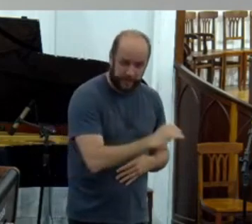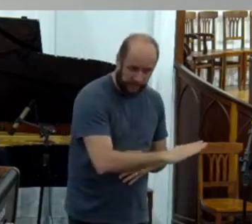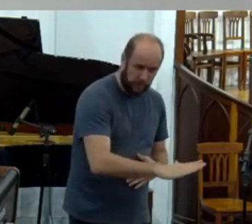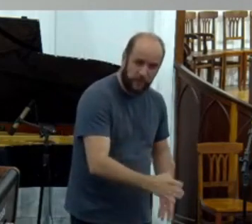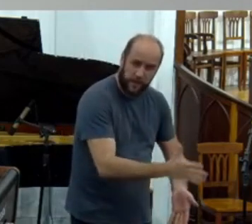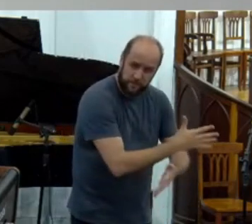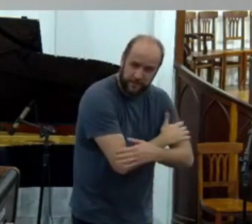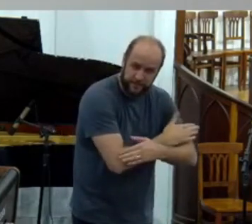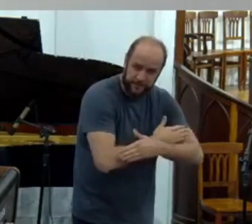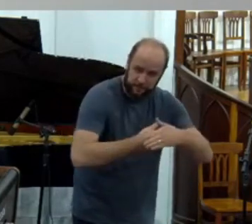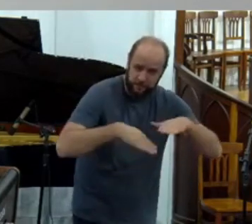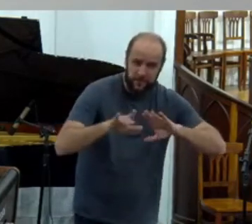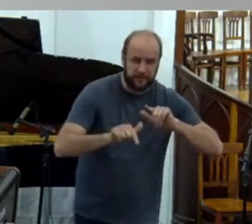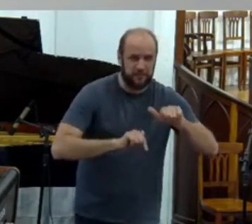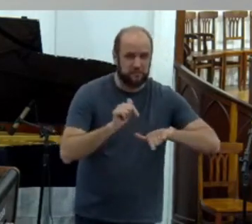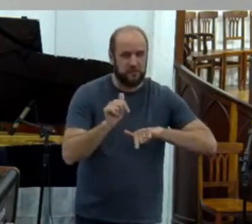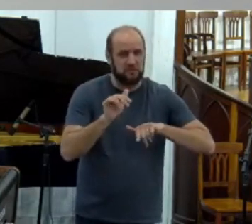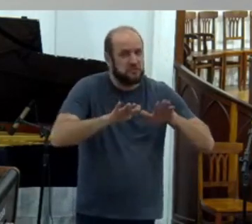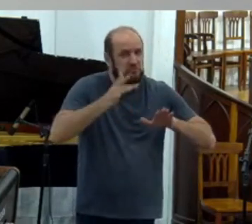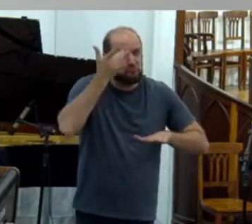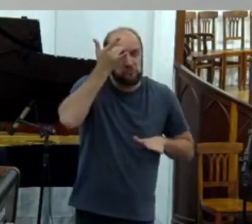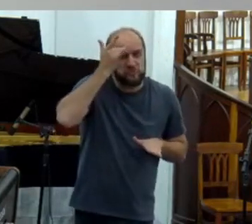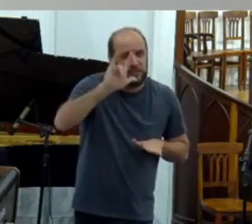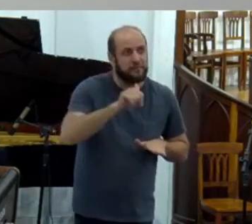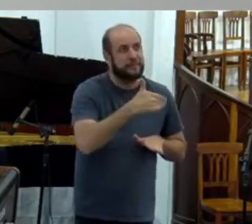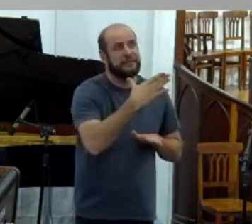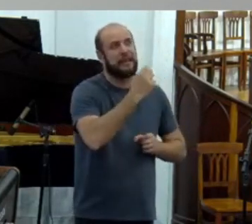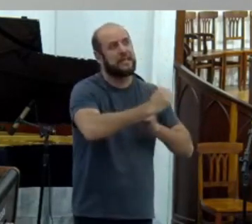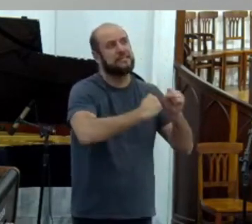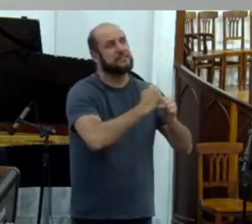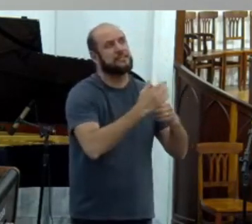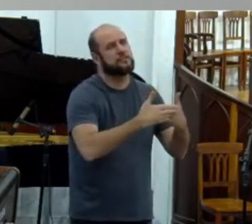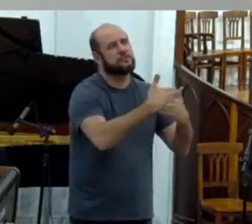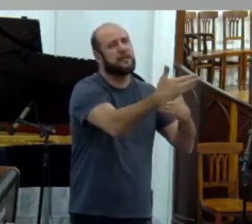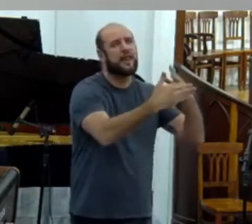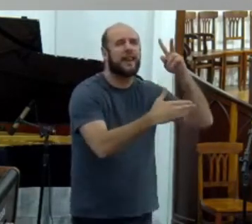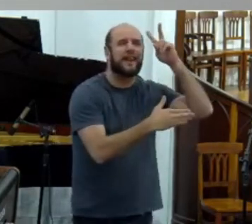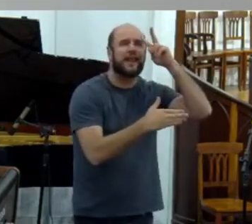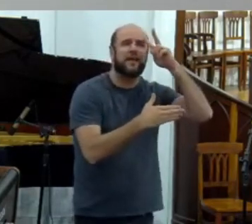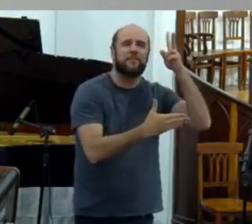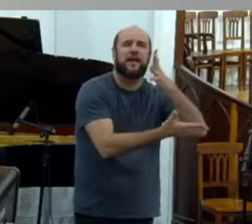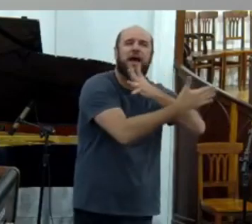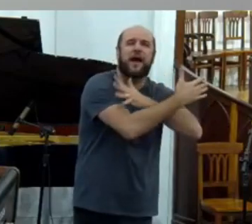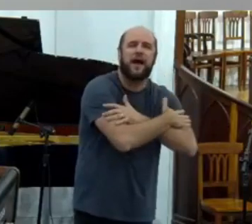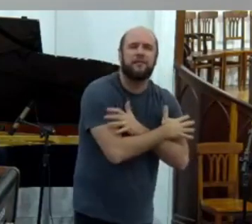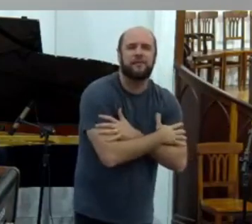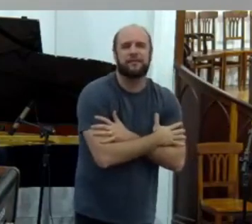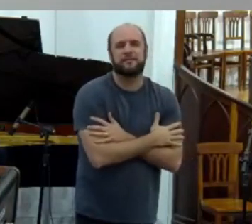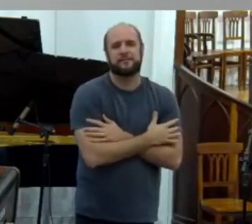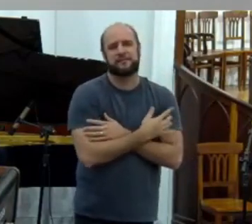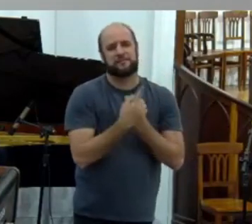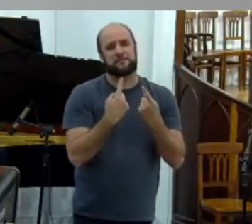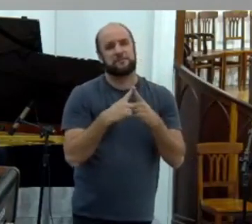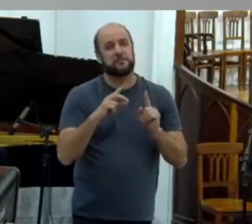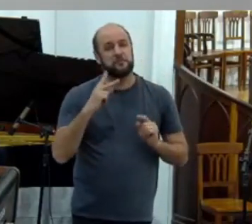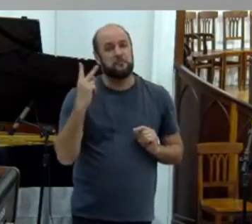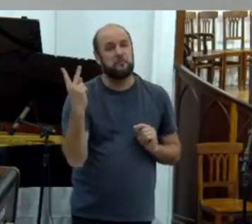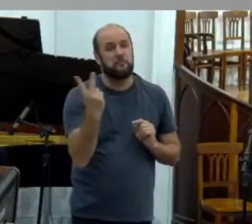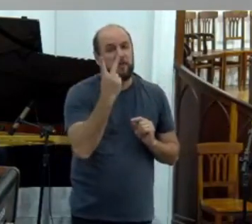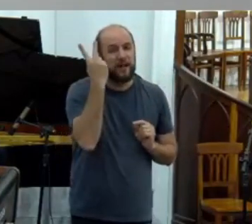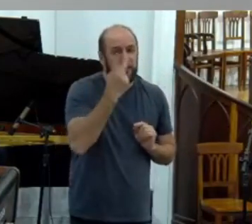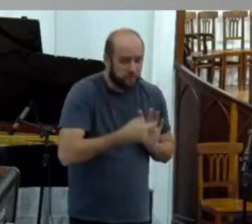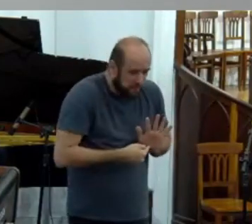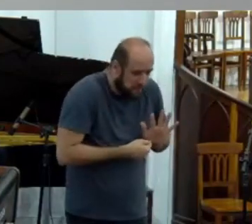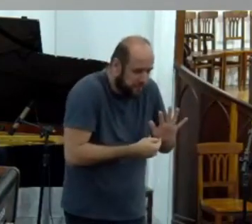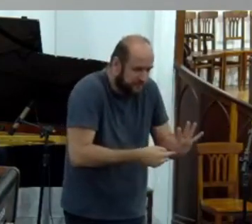trabalho, talvez você não saiba que daqui a 10 anos ele vai se lembrar daquele abraço. Mas tem valor simplesmente em demonstrar amor